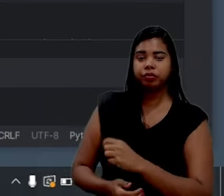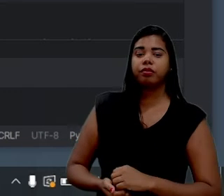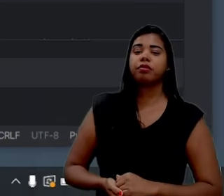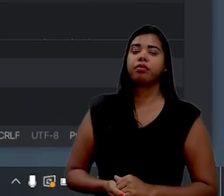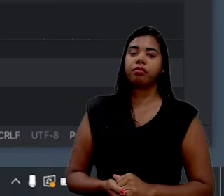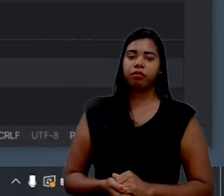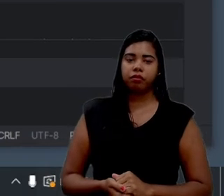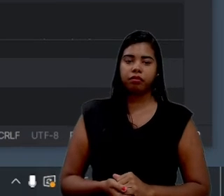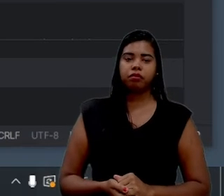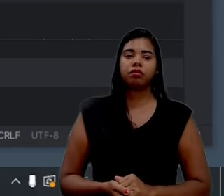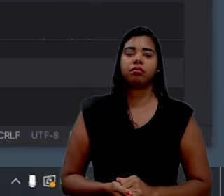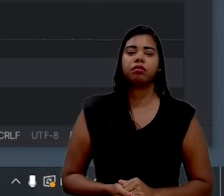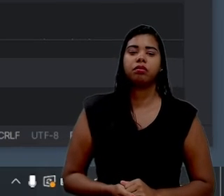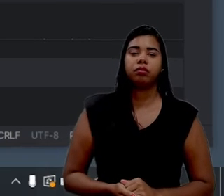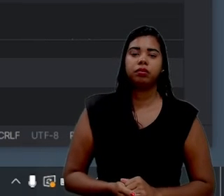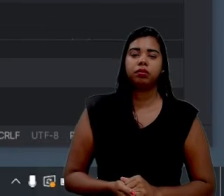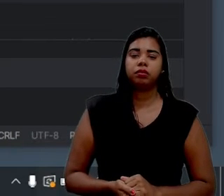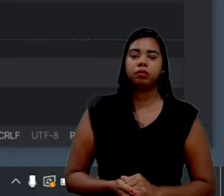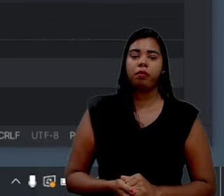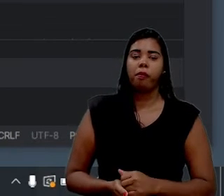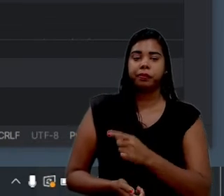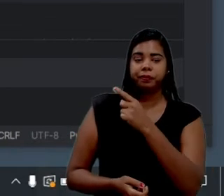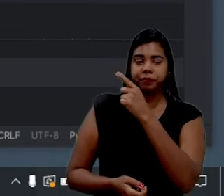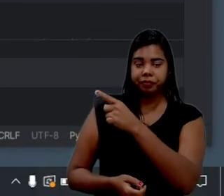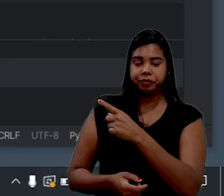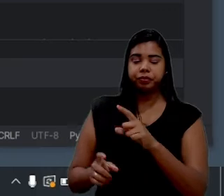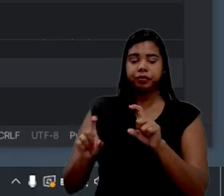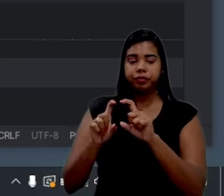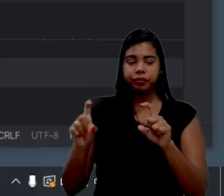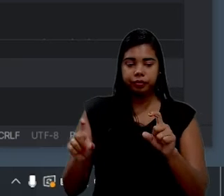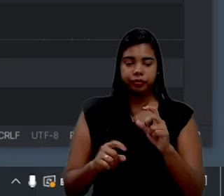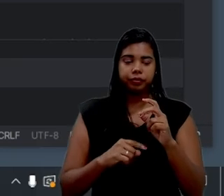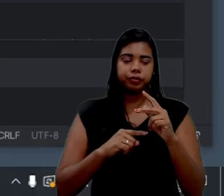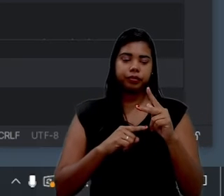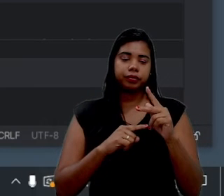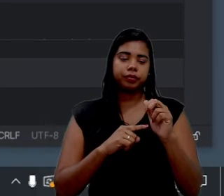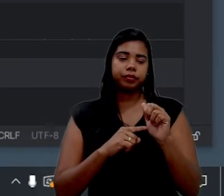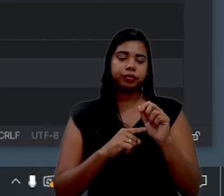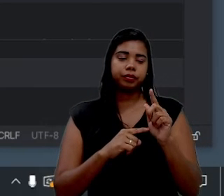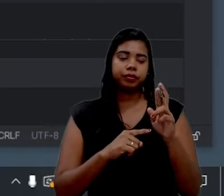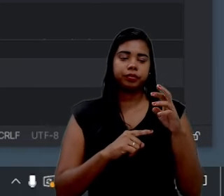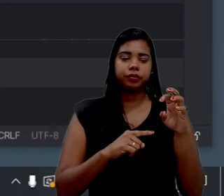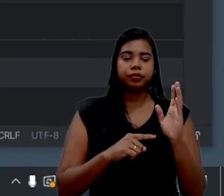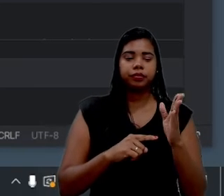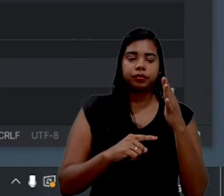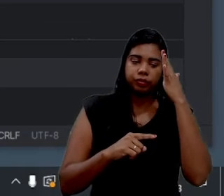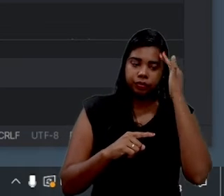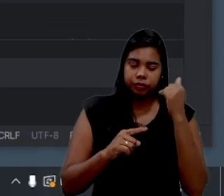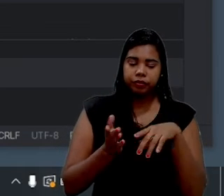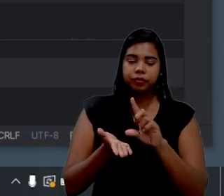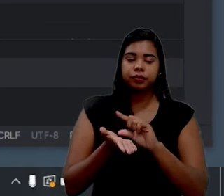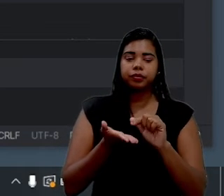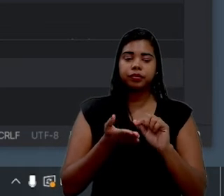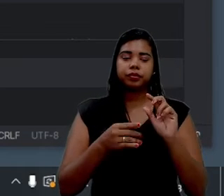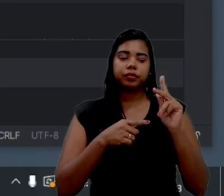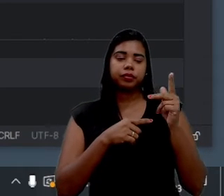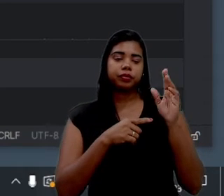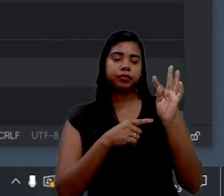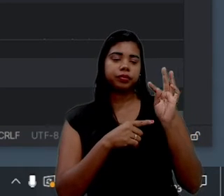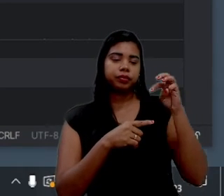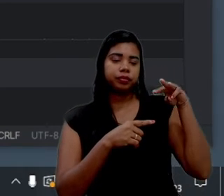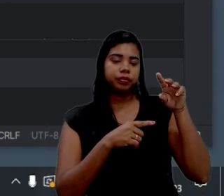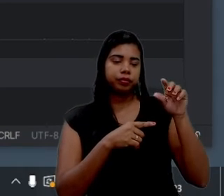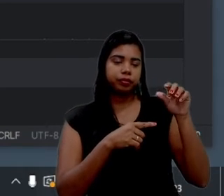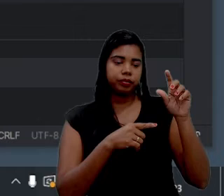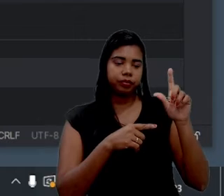já tem. Esse template é padrão do Django, quando a gente coloca, ele já identifica, né, que os arquivos HTML vão ficar dentro dessa